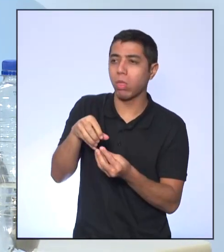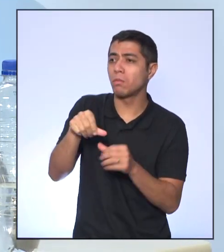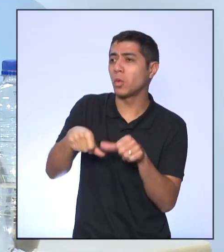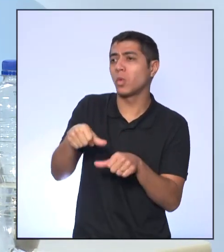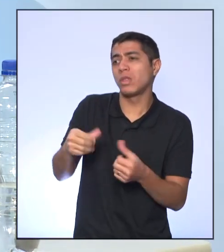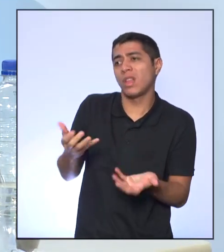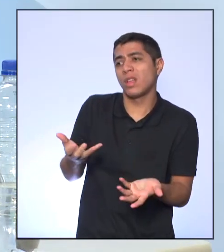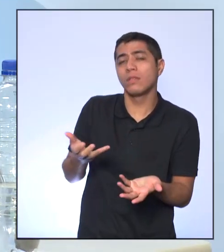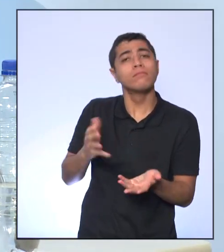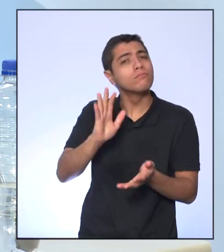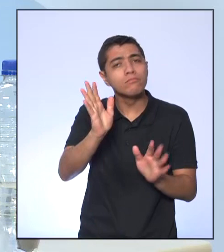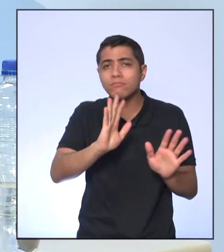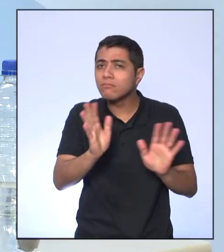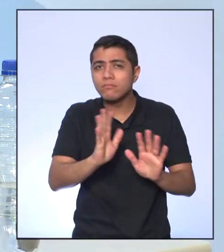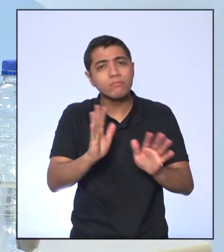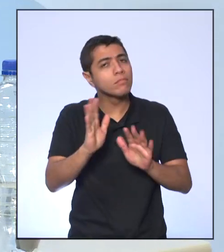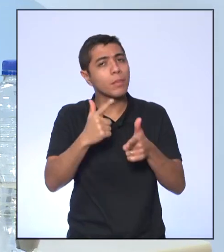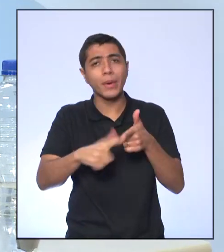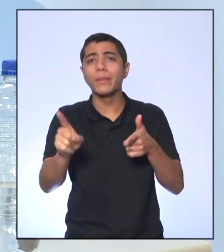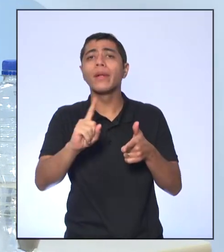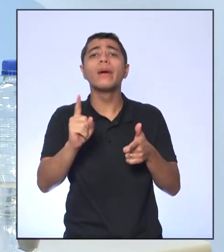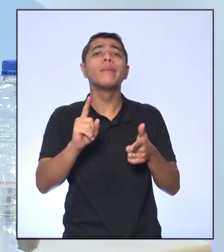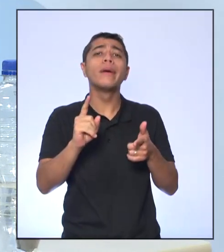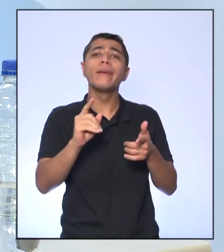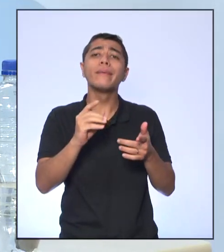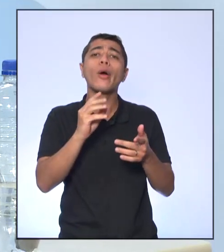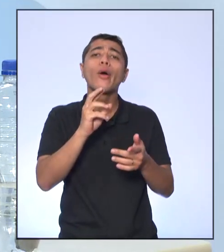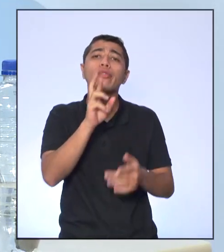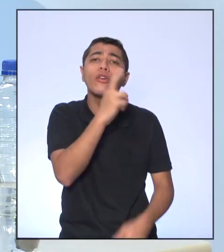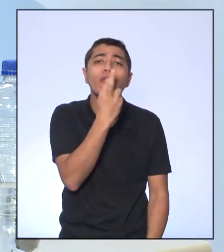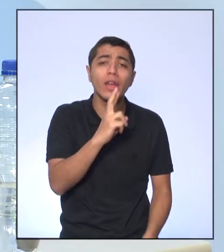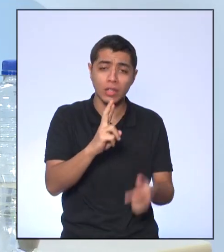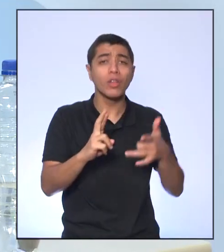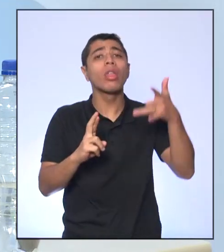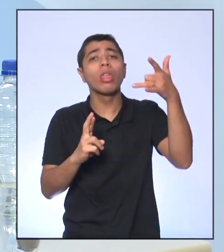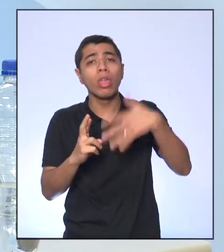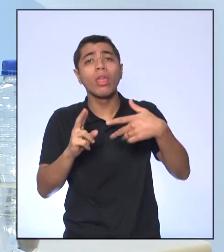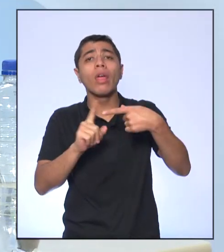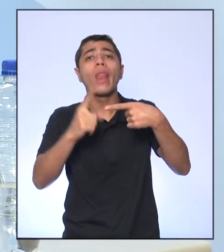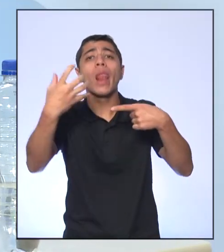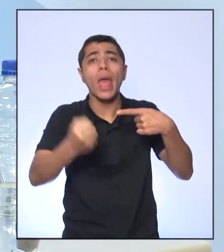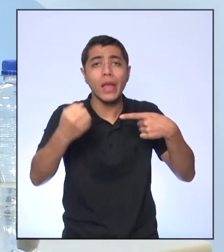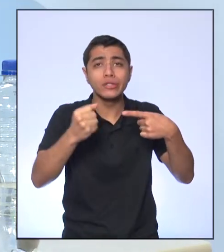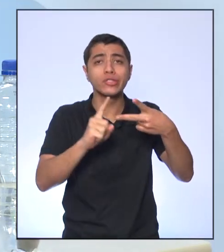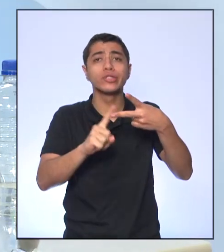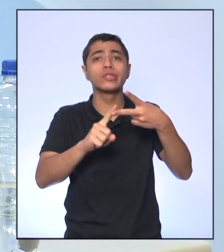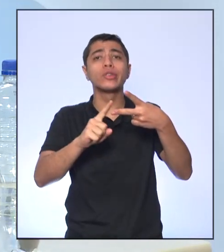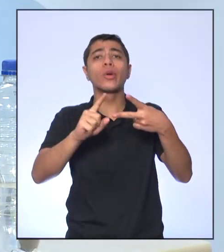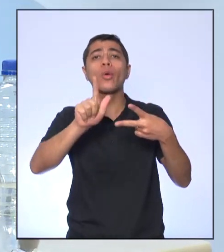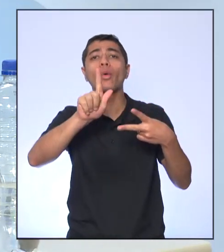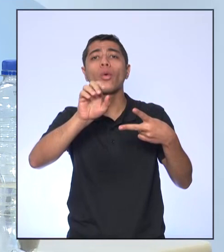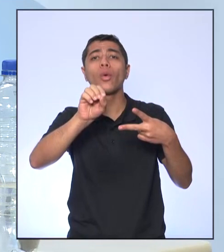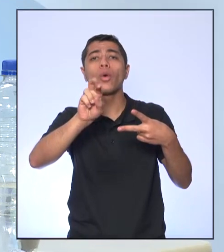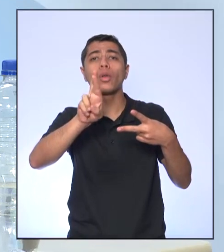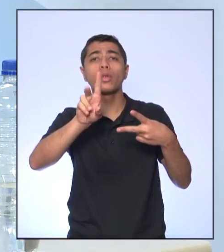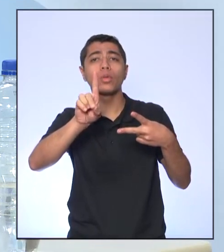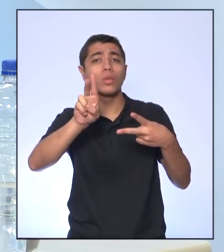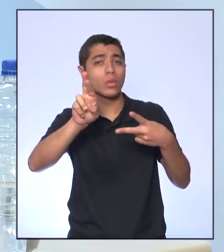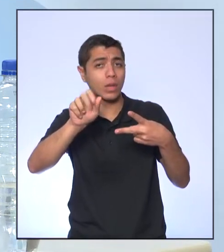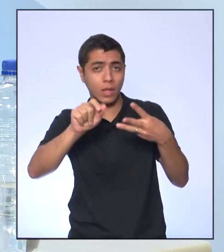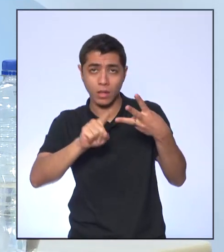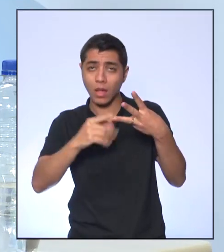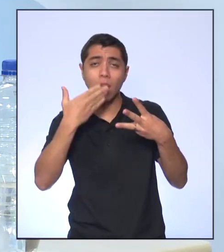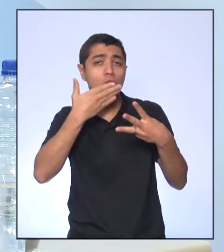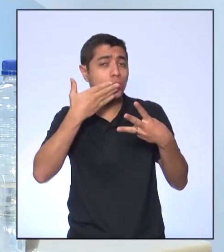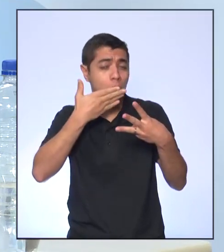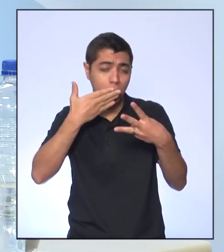modificada. Ele não continua lá sendo feito de leite, gordura e açúcar. Então, a composição continua sendo a mesma. Então, independente da forma